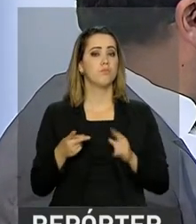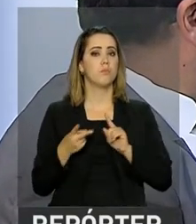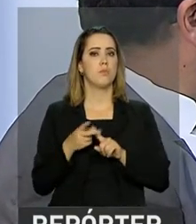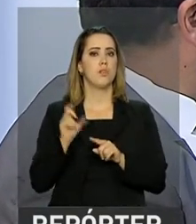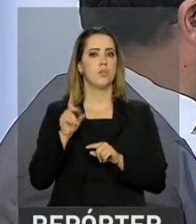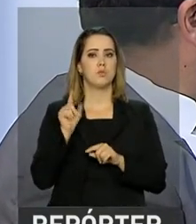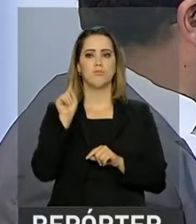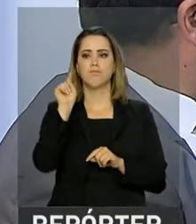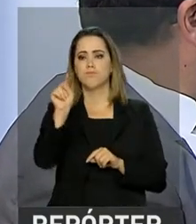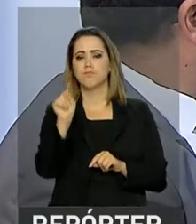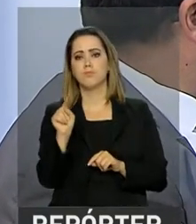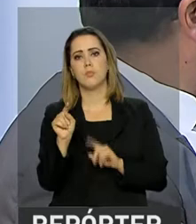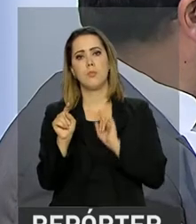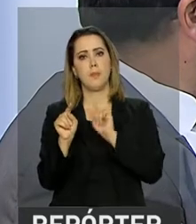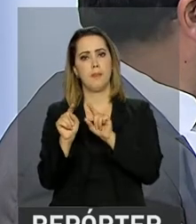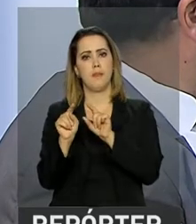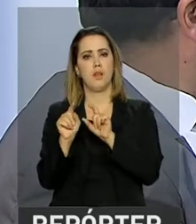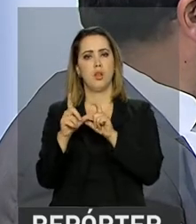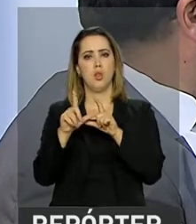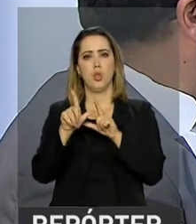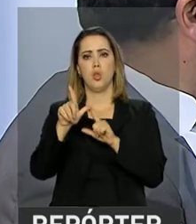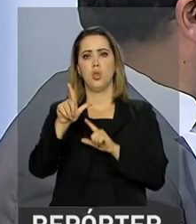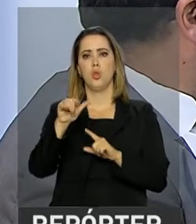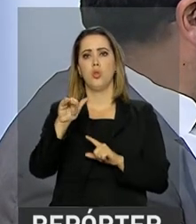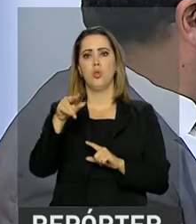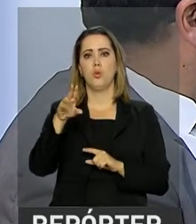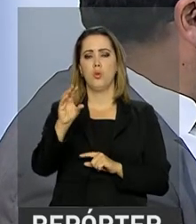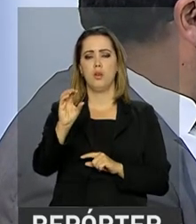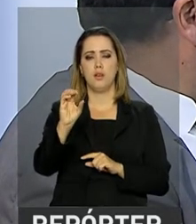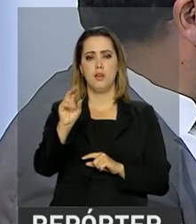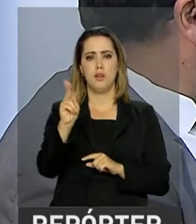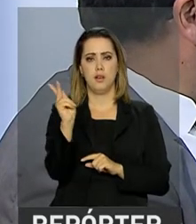que você clique nesse link aqui,